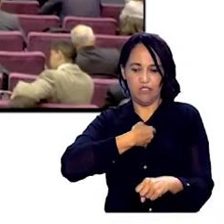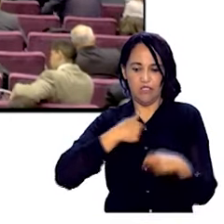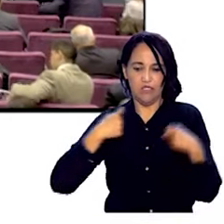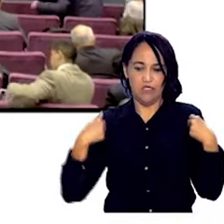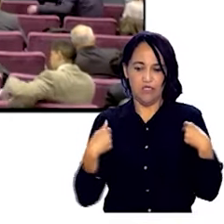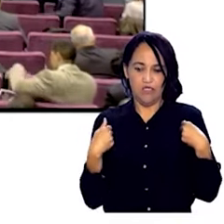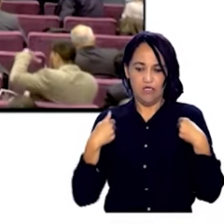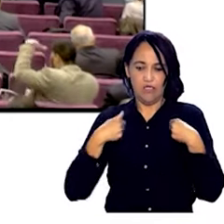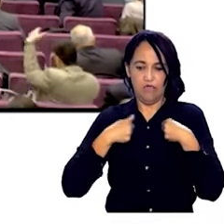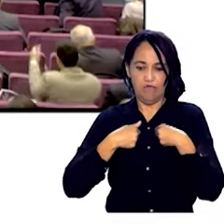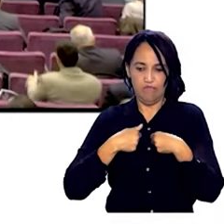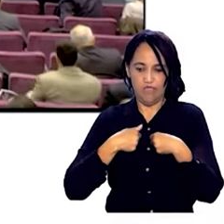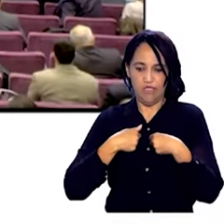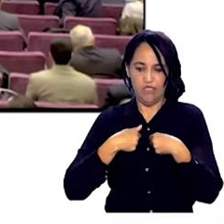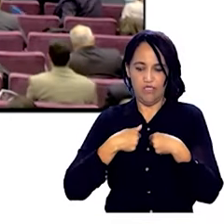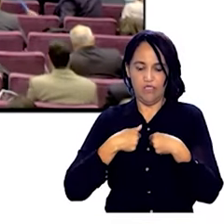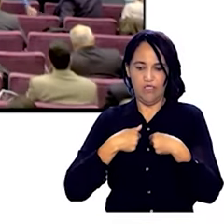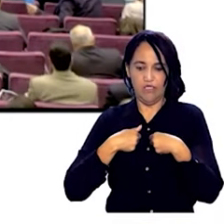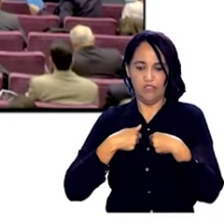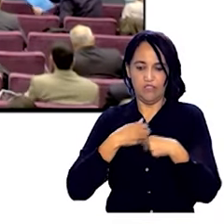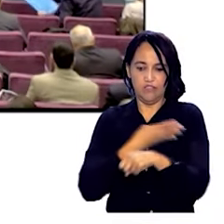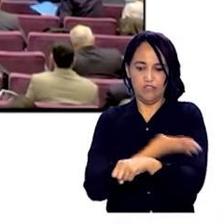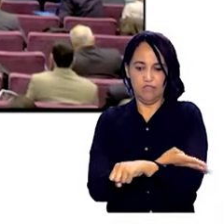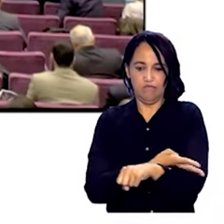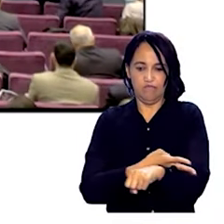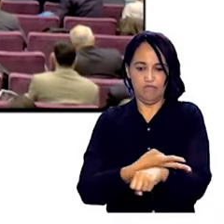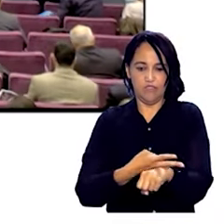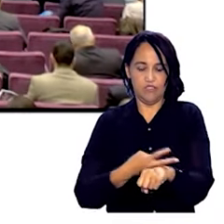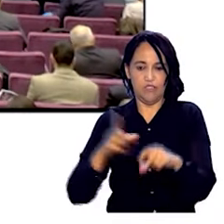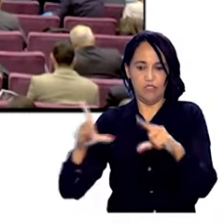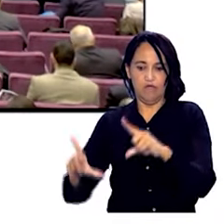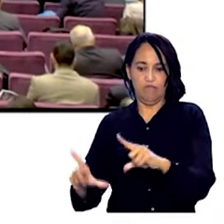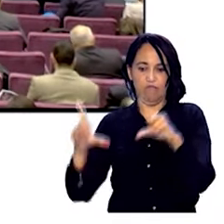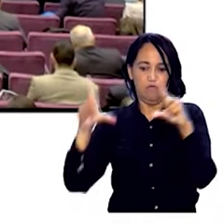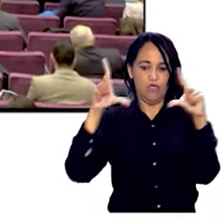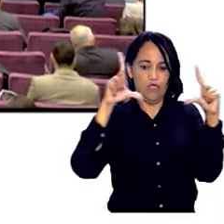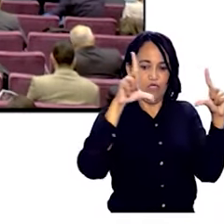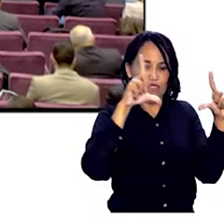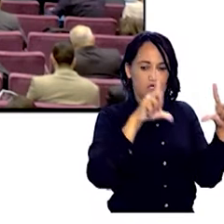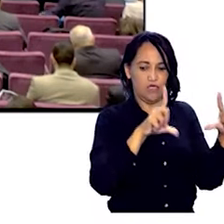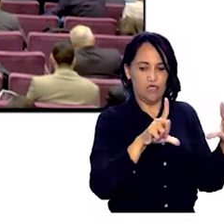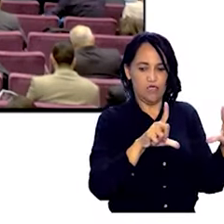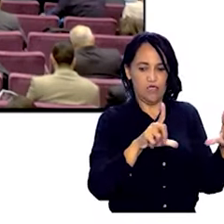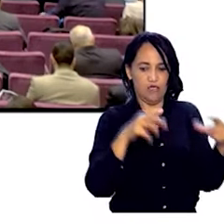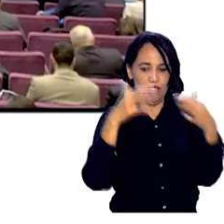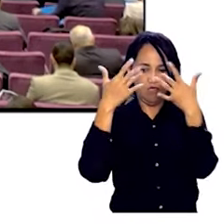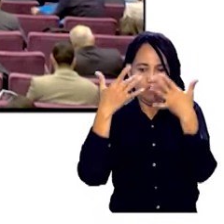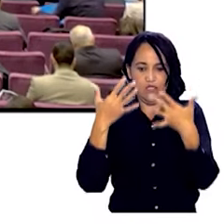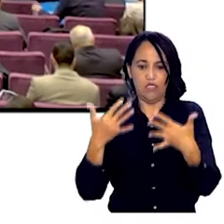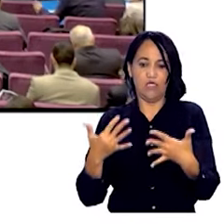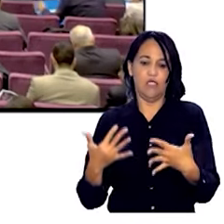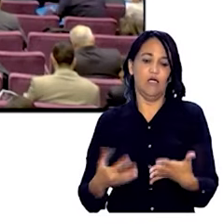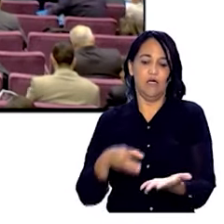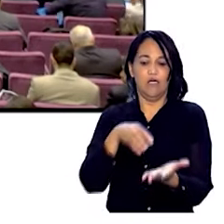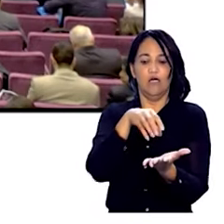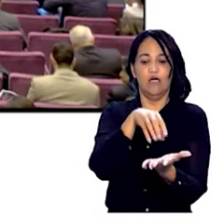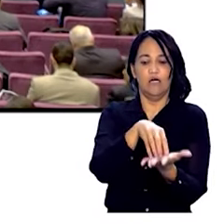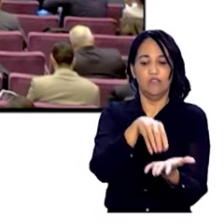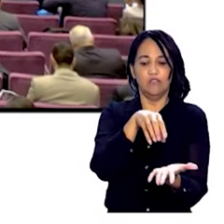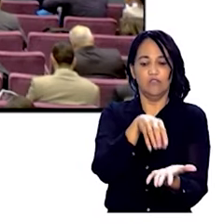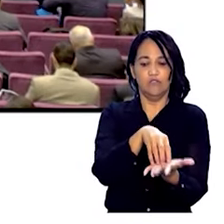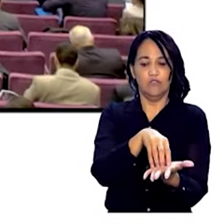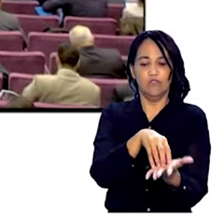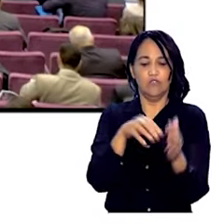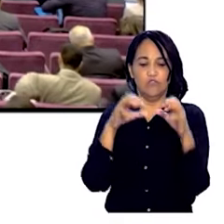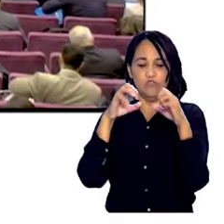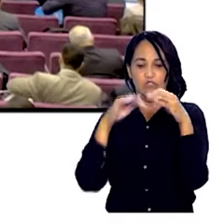Congresso que abordará as cortes supremas na Argentina e no peru e integram este painel na qualidade